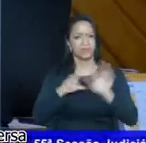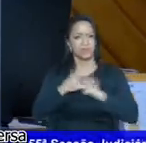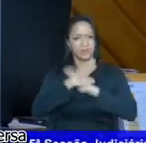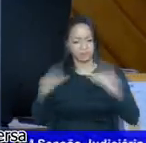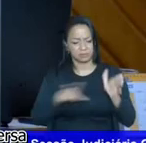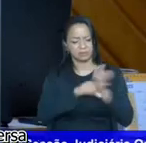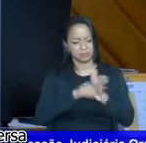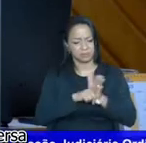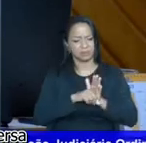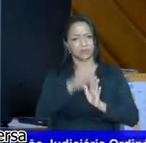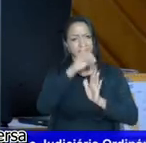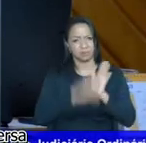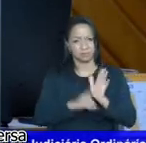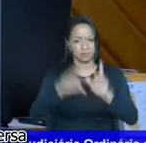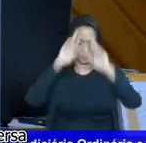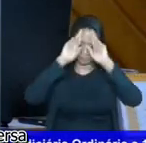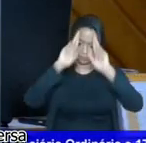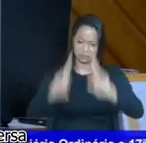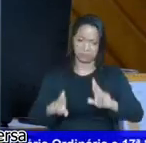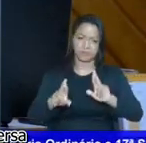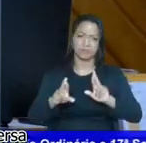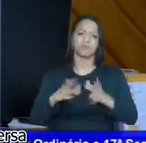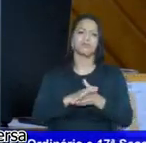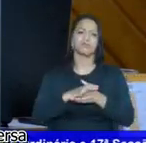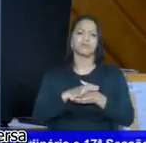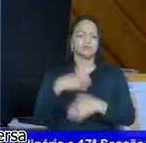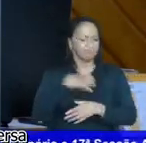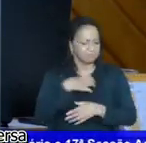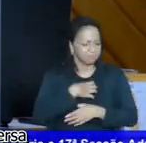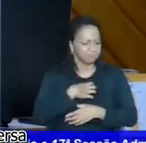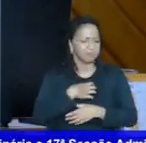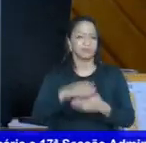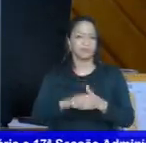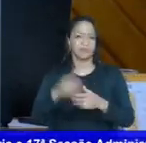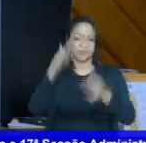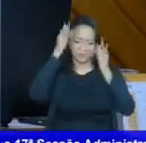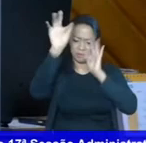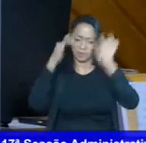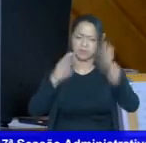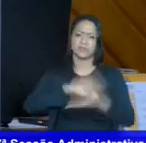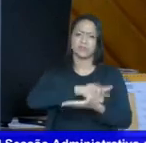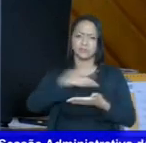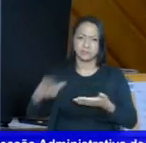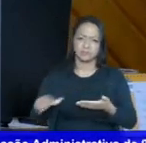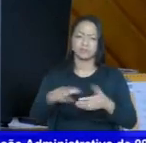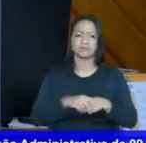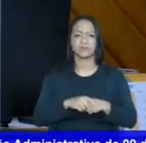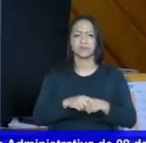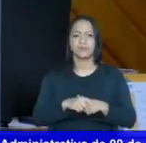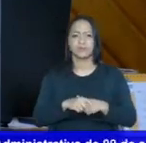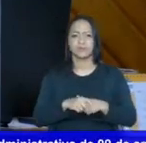de análise do direito. Respeito imensamente quem adota filosofia diversa. No entanto,